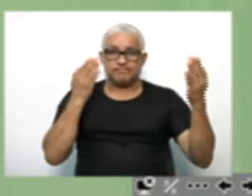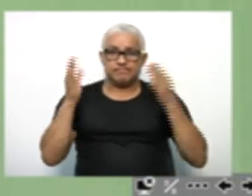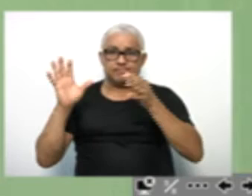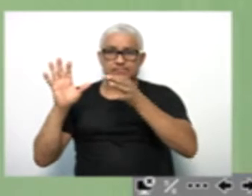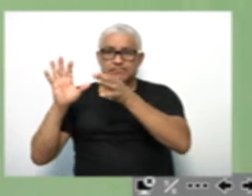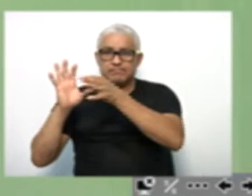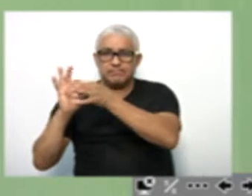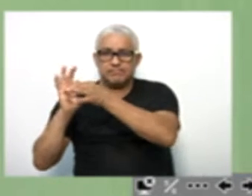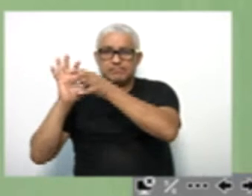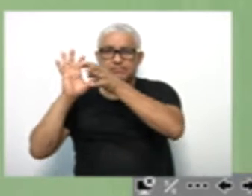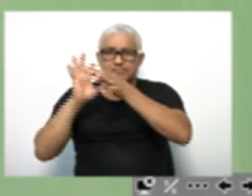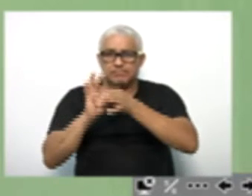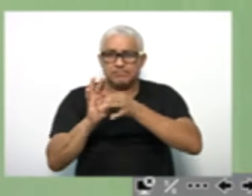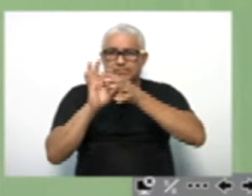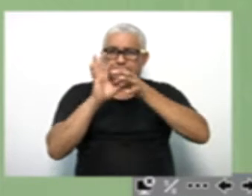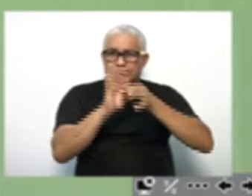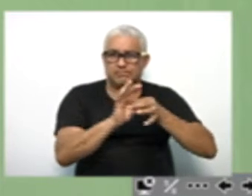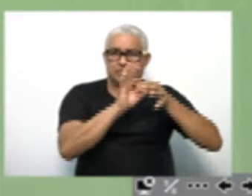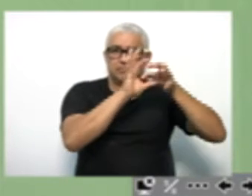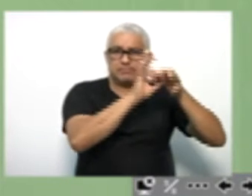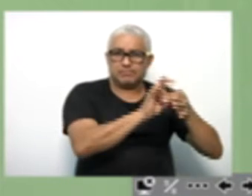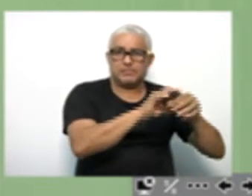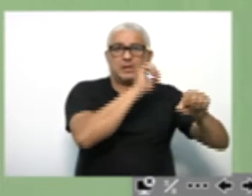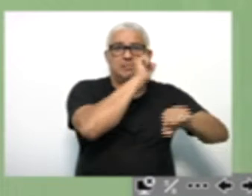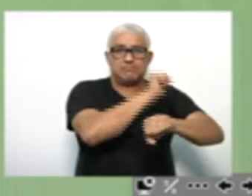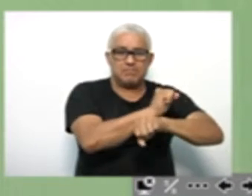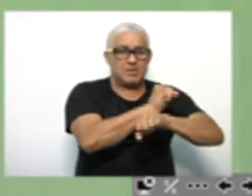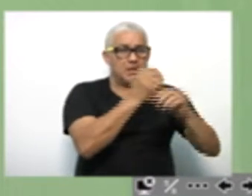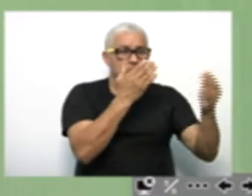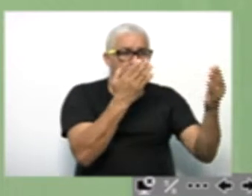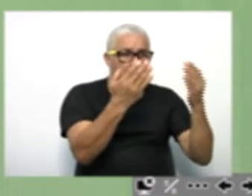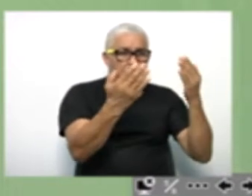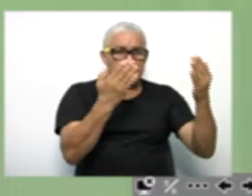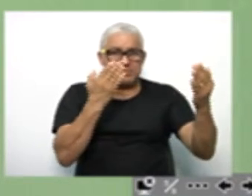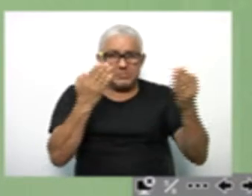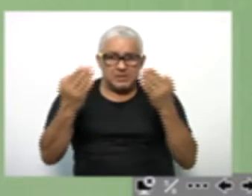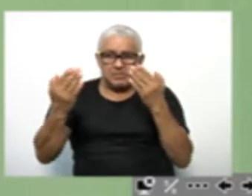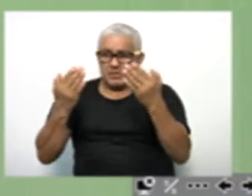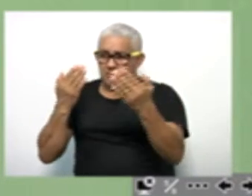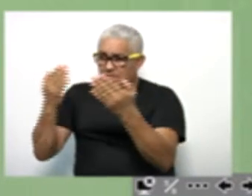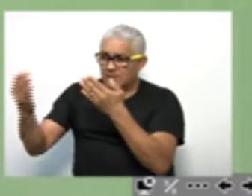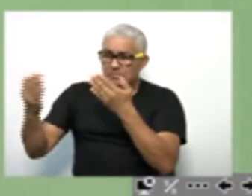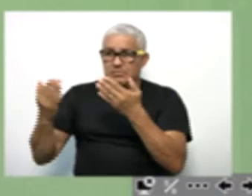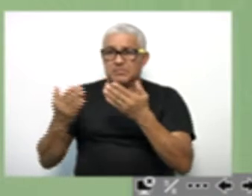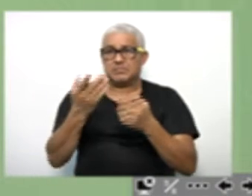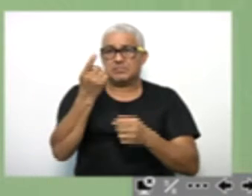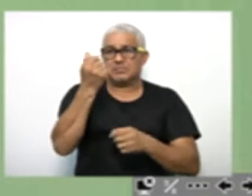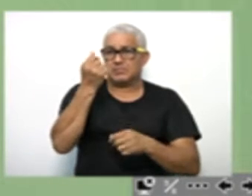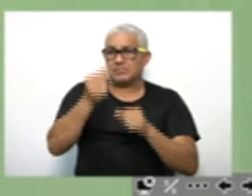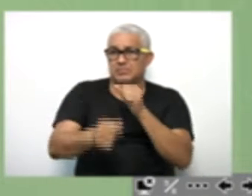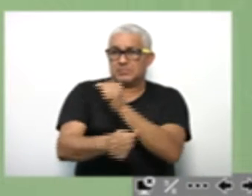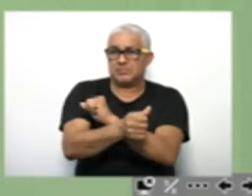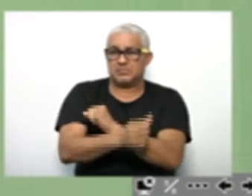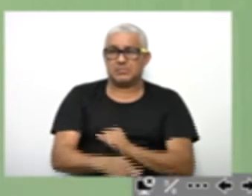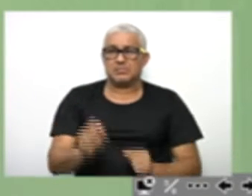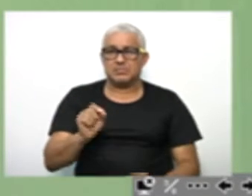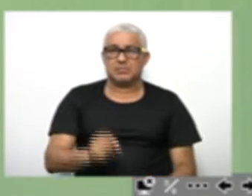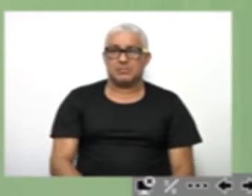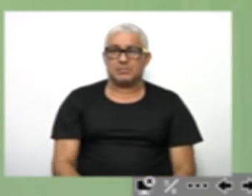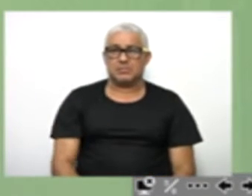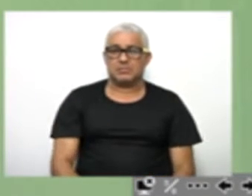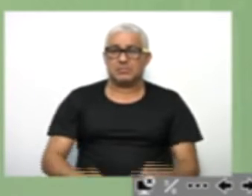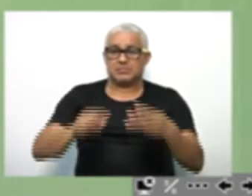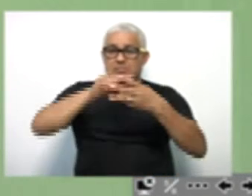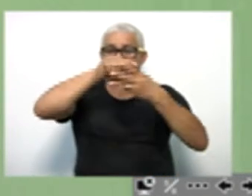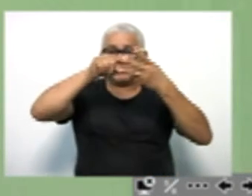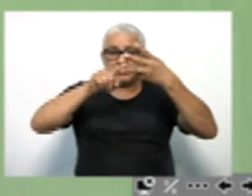contextos e parâmetros. Diante da questão do investimento financeiro, a gente vai cair em 3